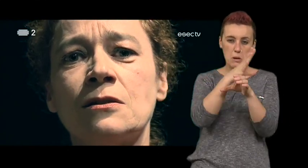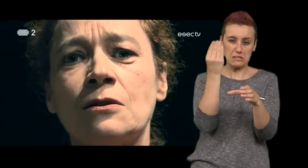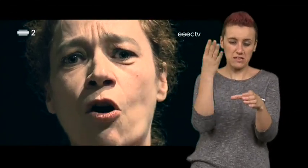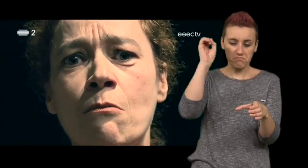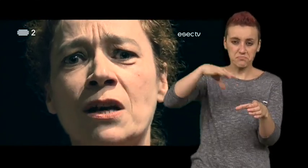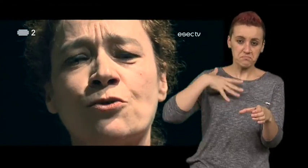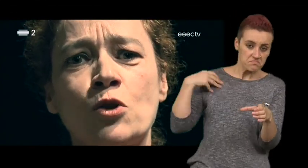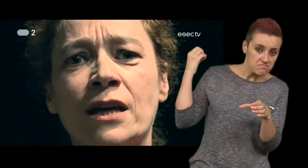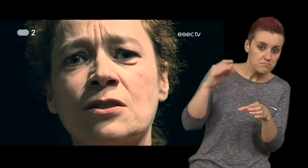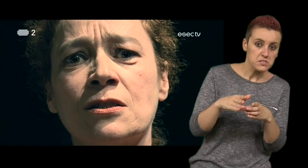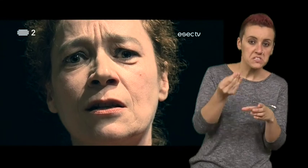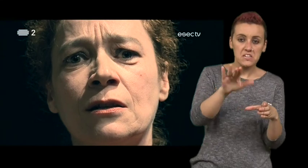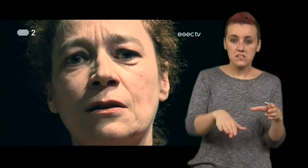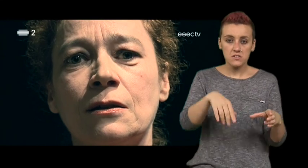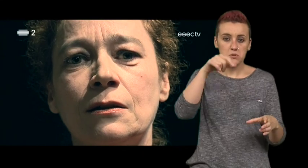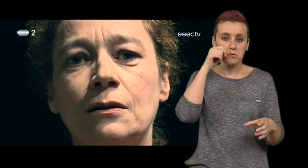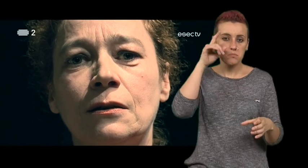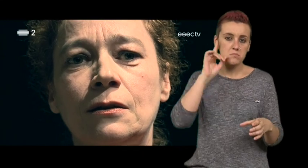Crianças, homens, mulheres,